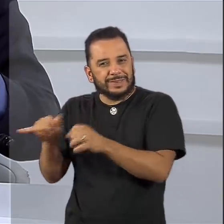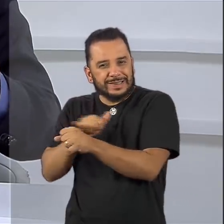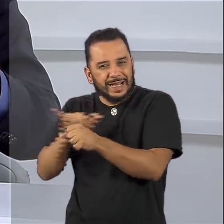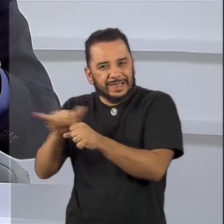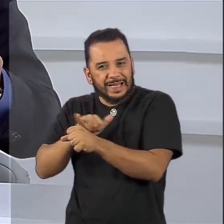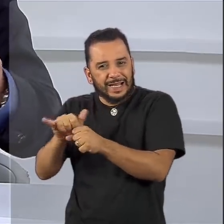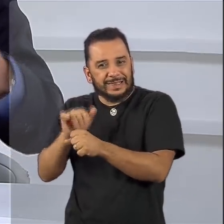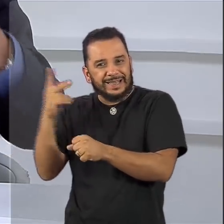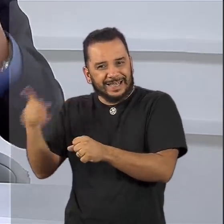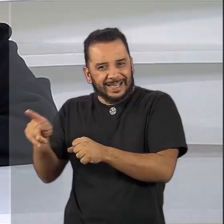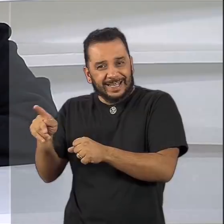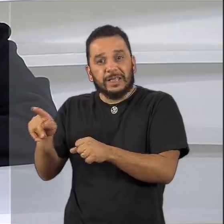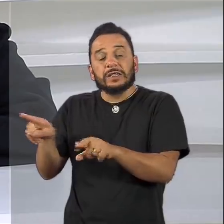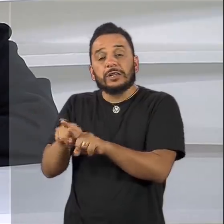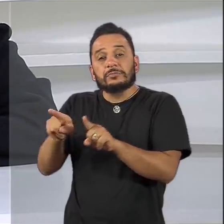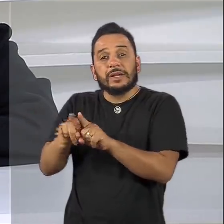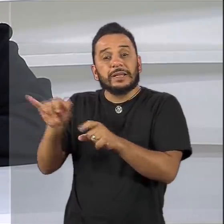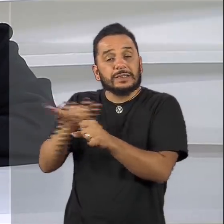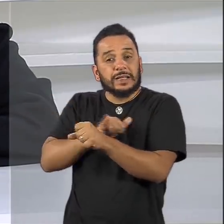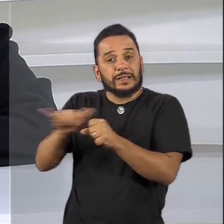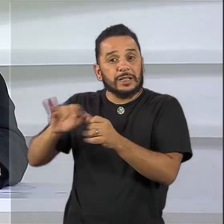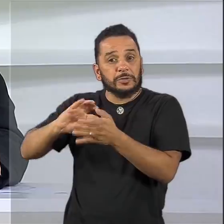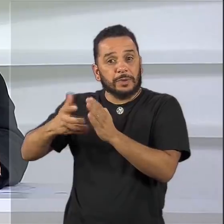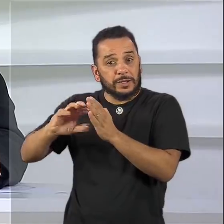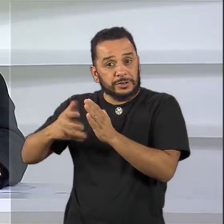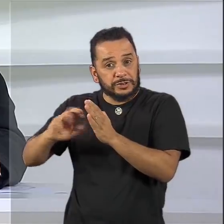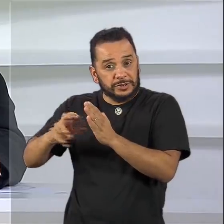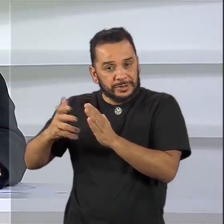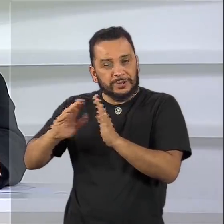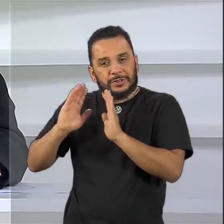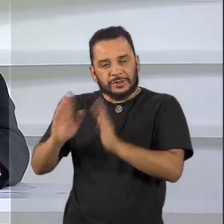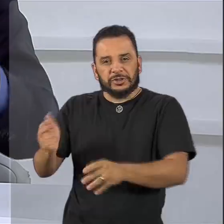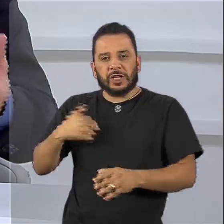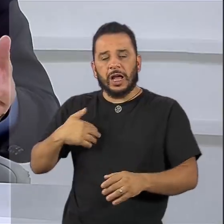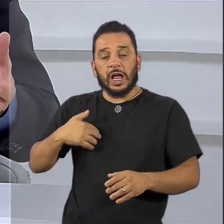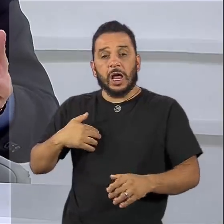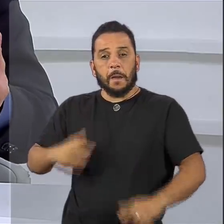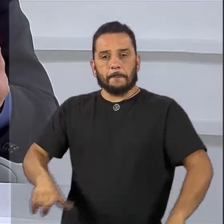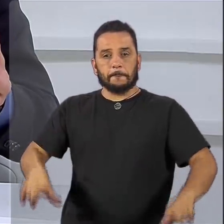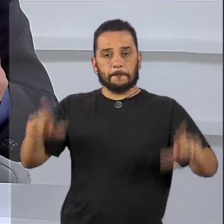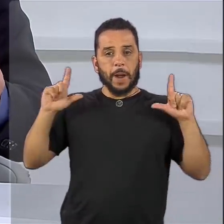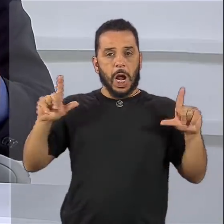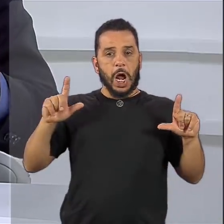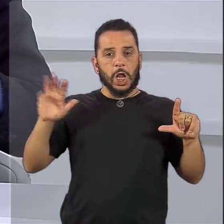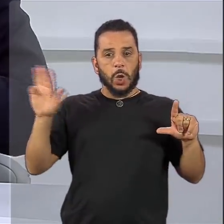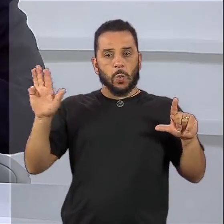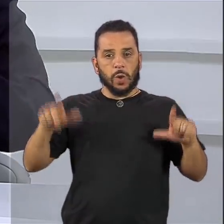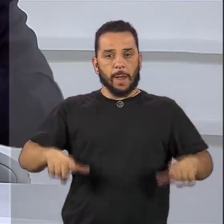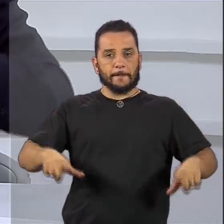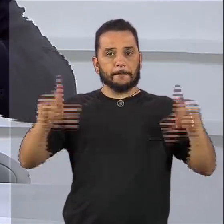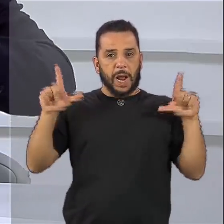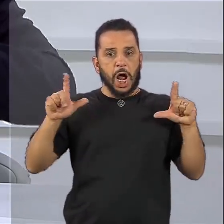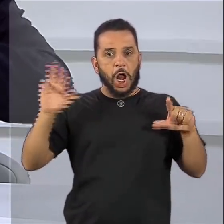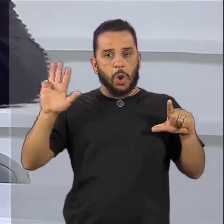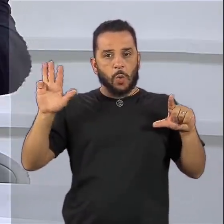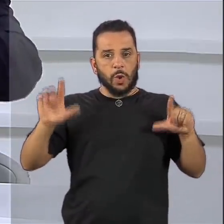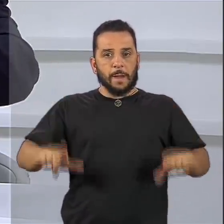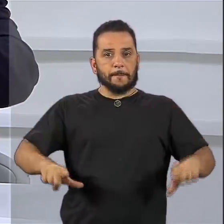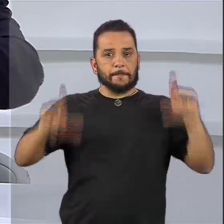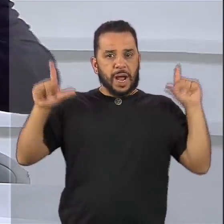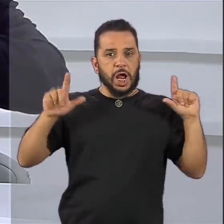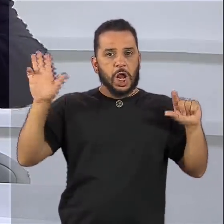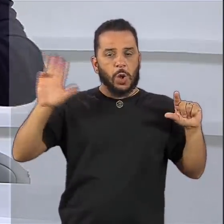partidária, inclusive, de usar o peso do nome do Lula, da candidatura do Lula, para, no fim das contas, por